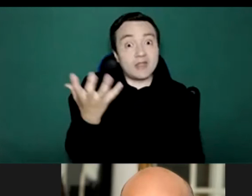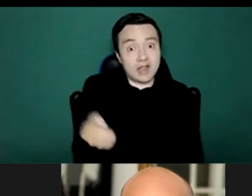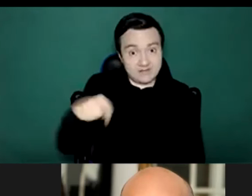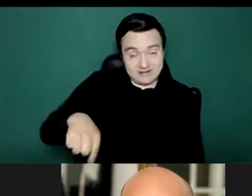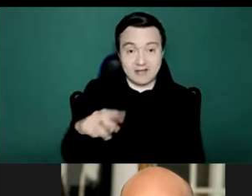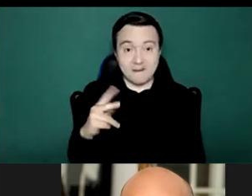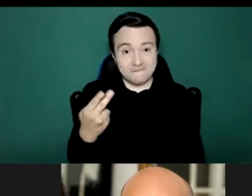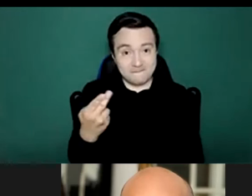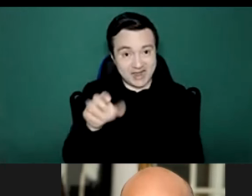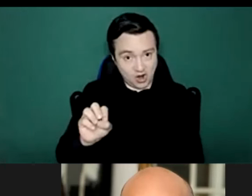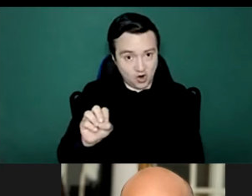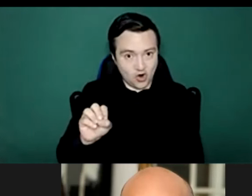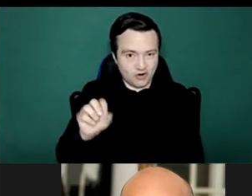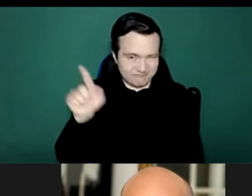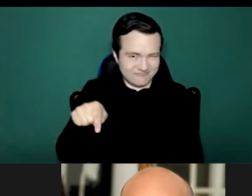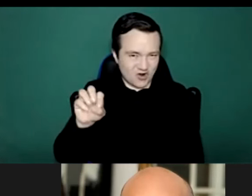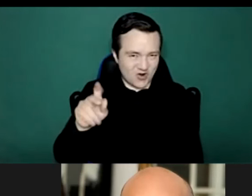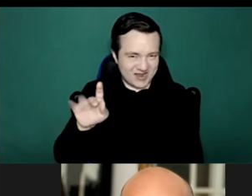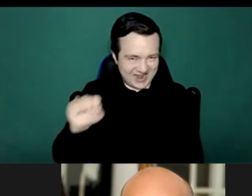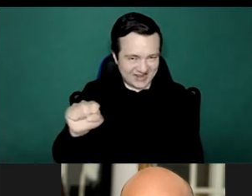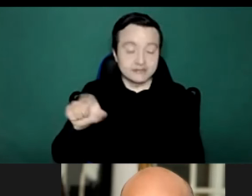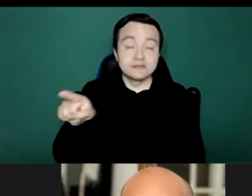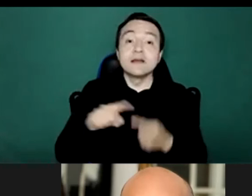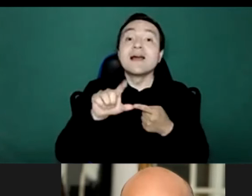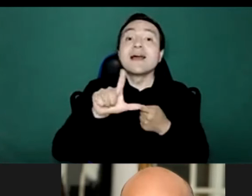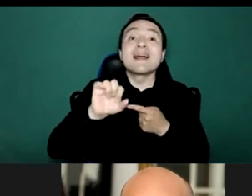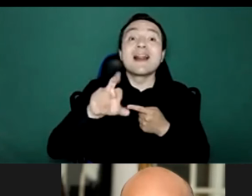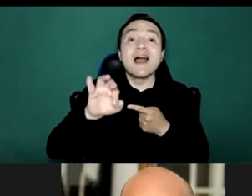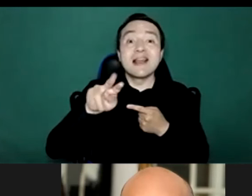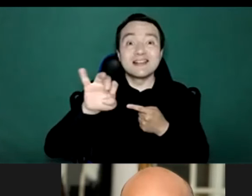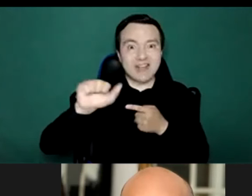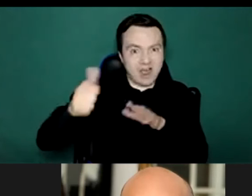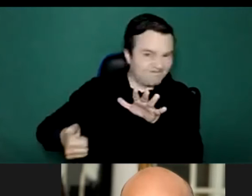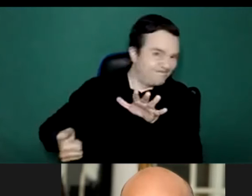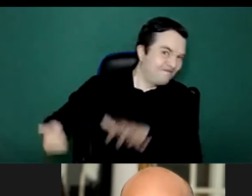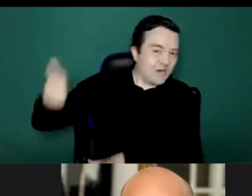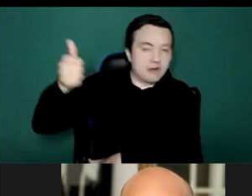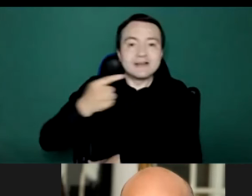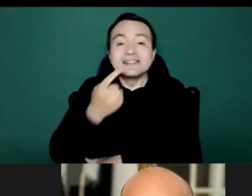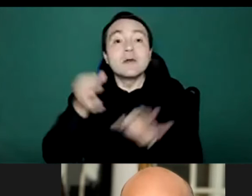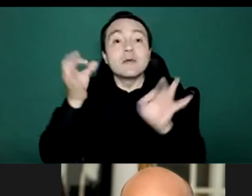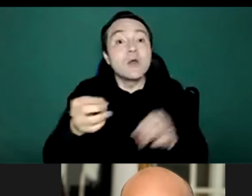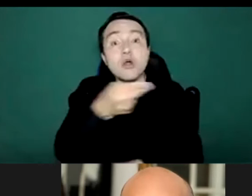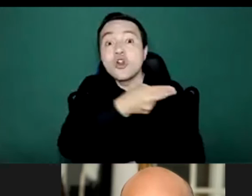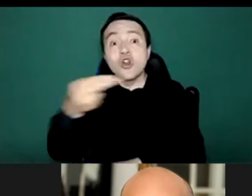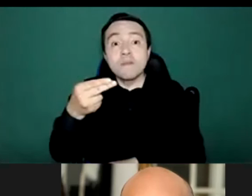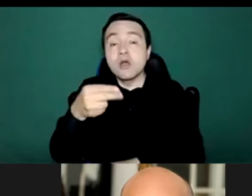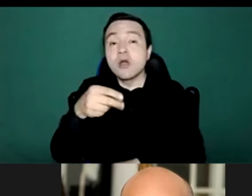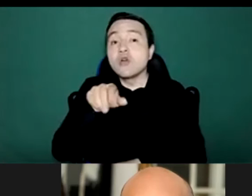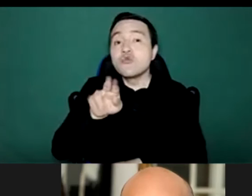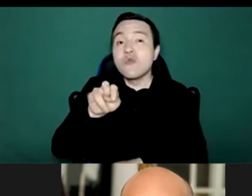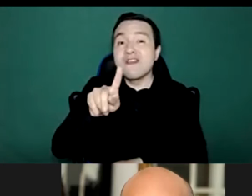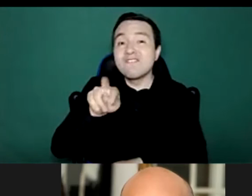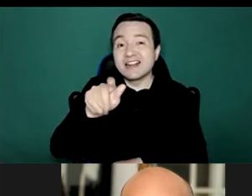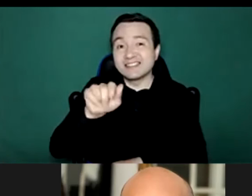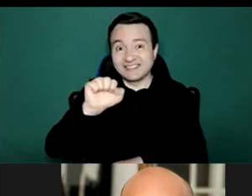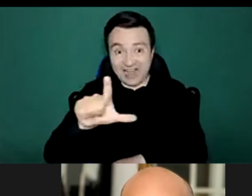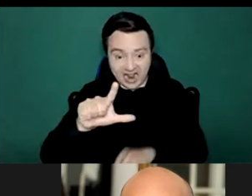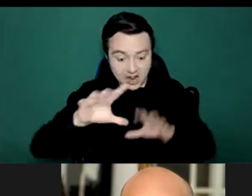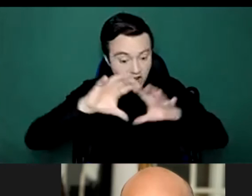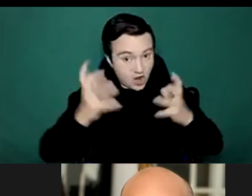Etienne, hagamos que universal signifique realmente universal. Los dejo com estes pontos